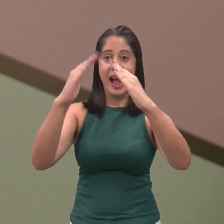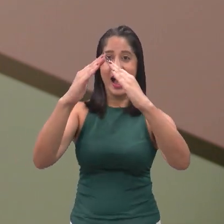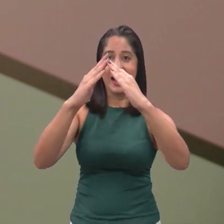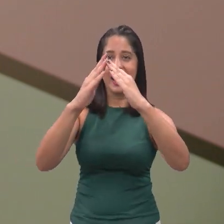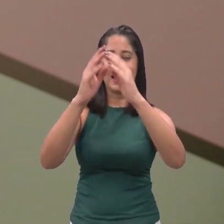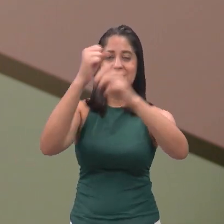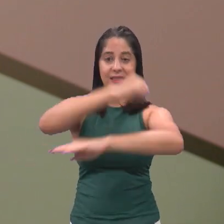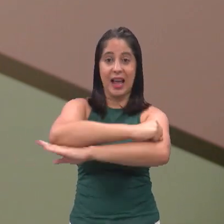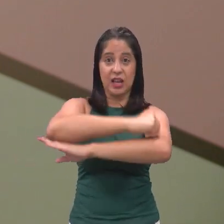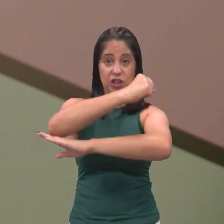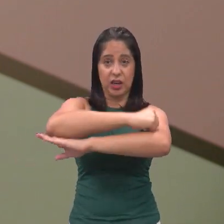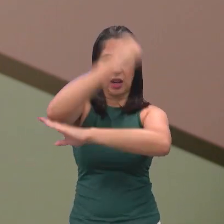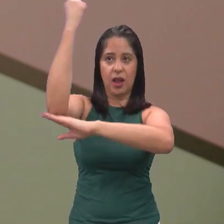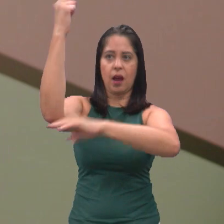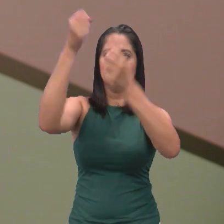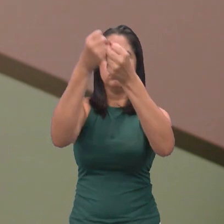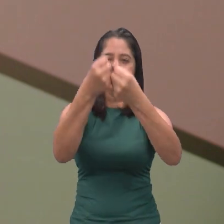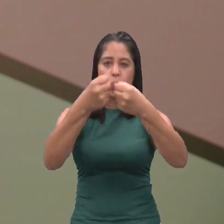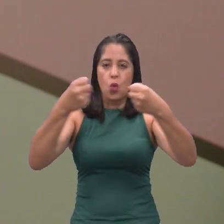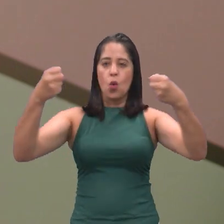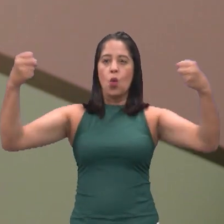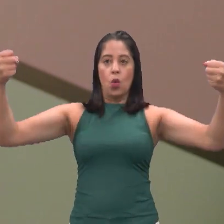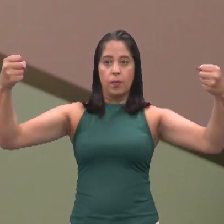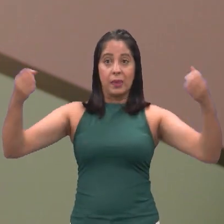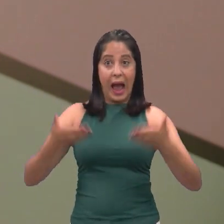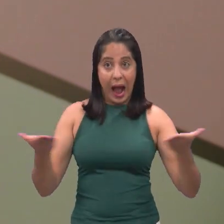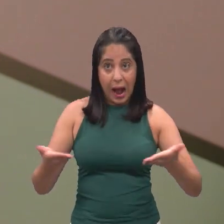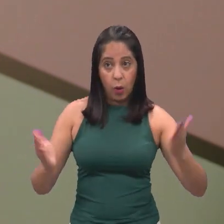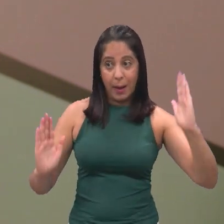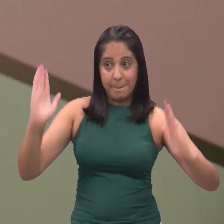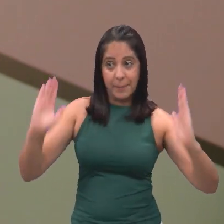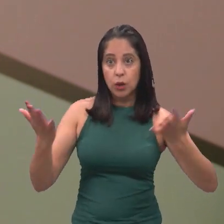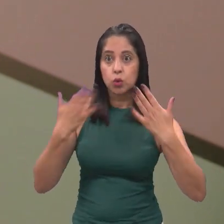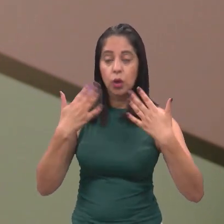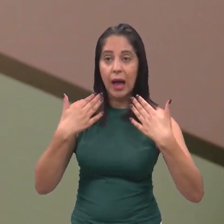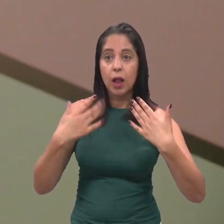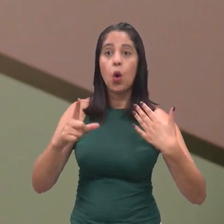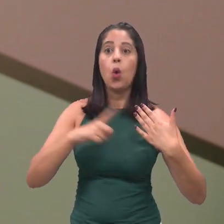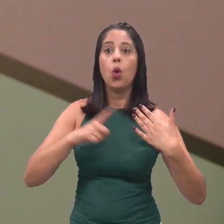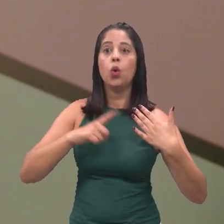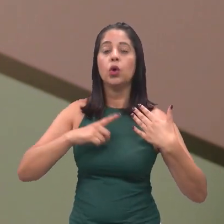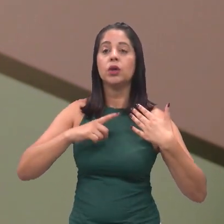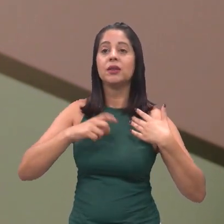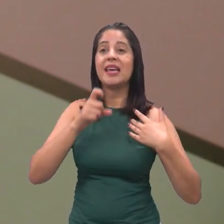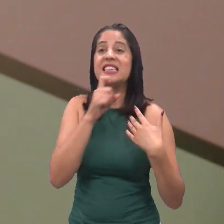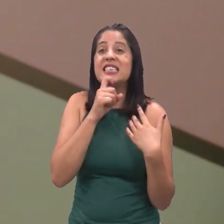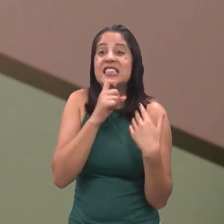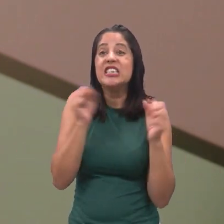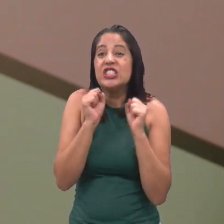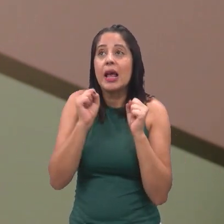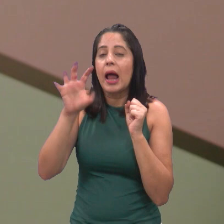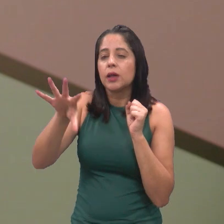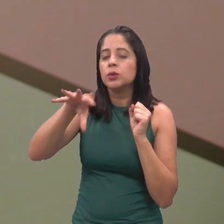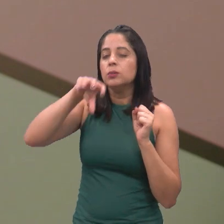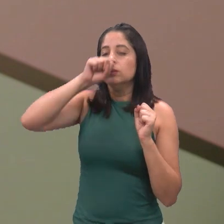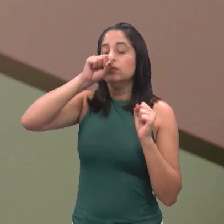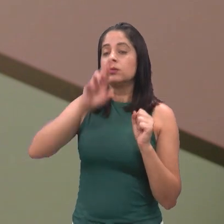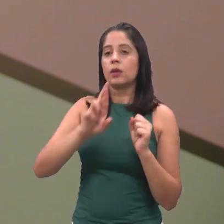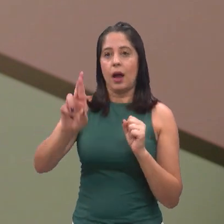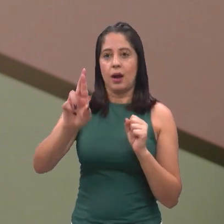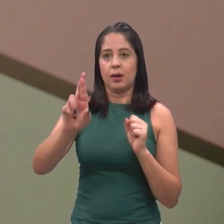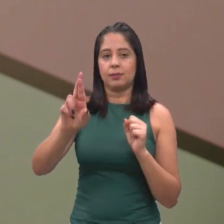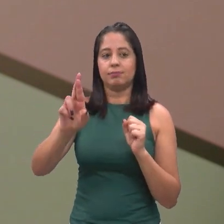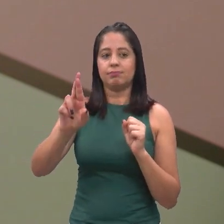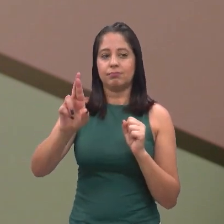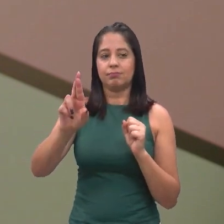agora nessa época do calor, a gente usa muito ar-condicionado. E o ar-condicionado, ele não permite aquela circulação de ar,